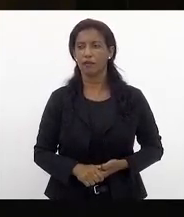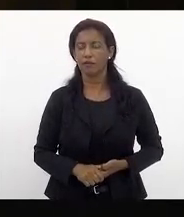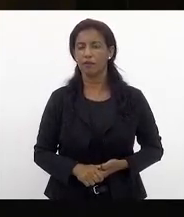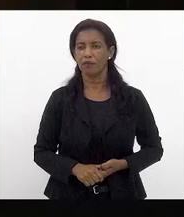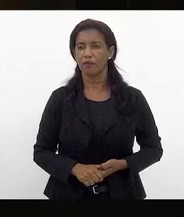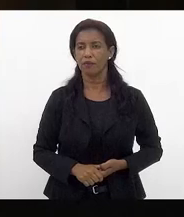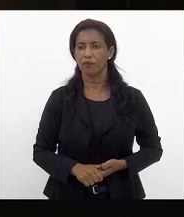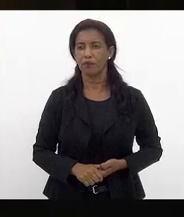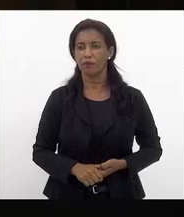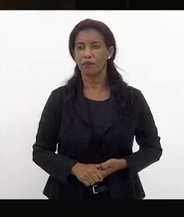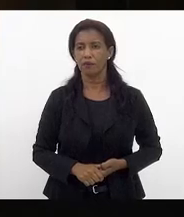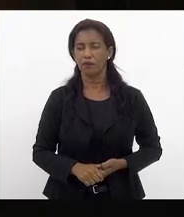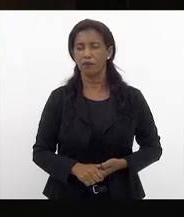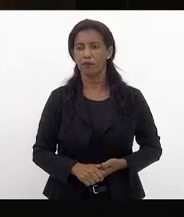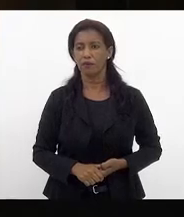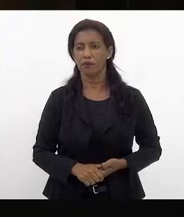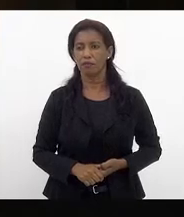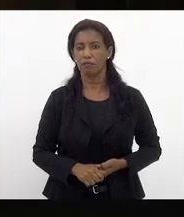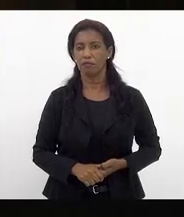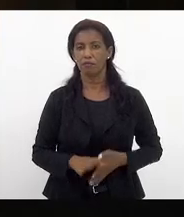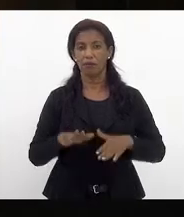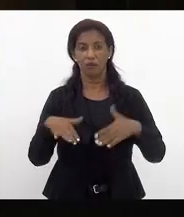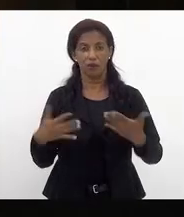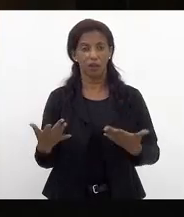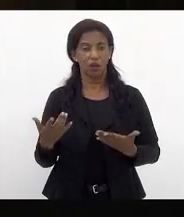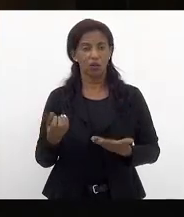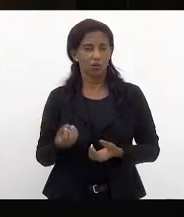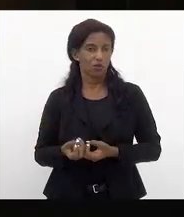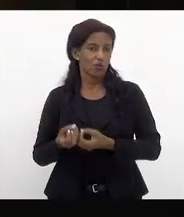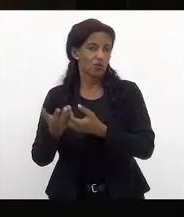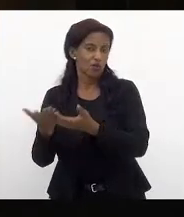Então, se só dá, né,